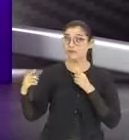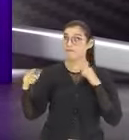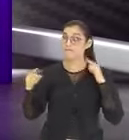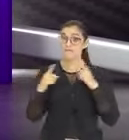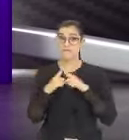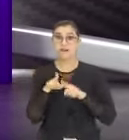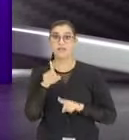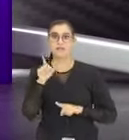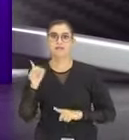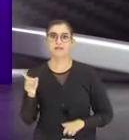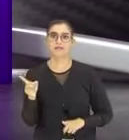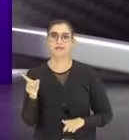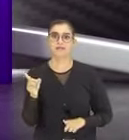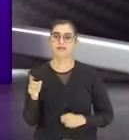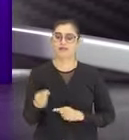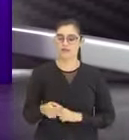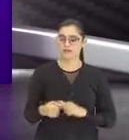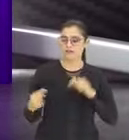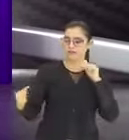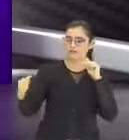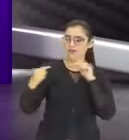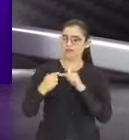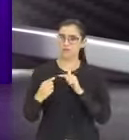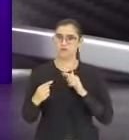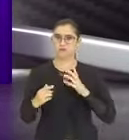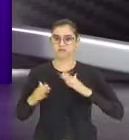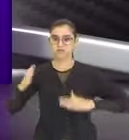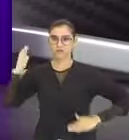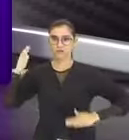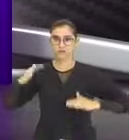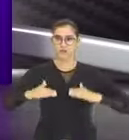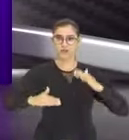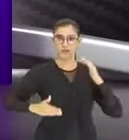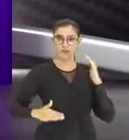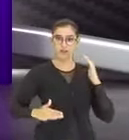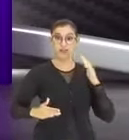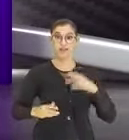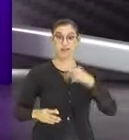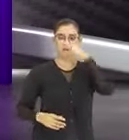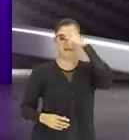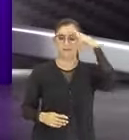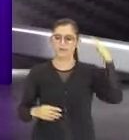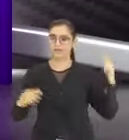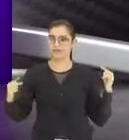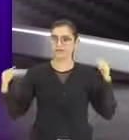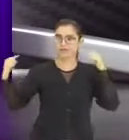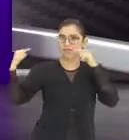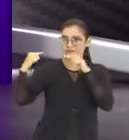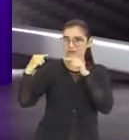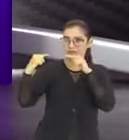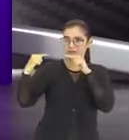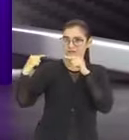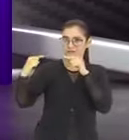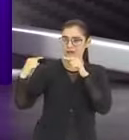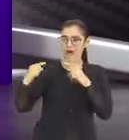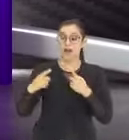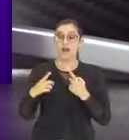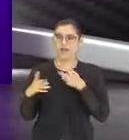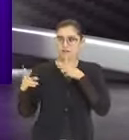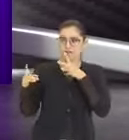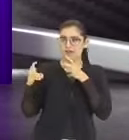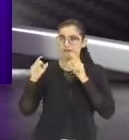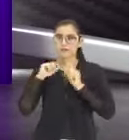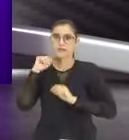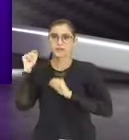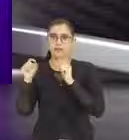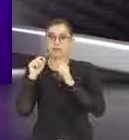está pensando se toca ou não Deus, então você vê ali a neutralização da fé por parte da máquina. Mas será que é isso mesmo? Nós vamos ver